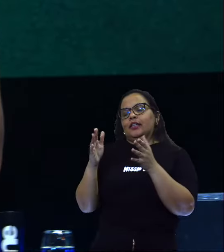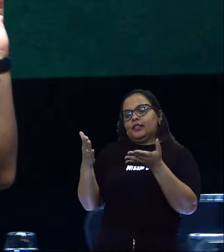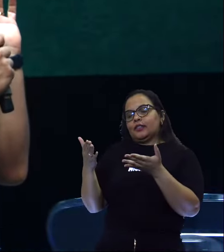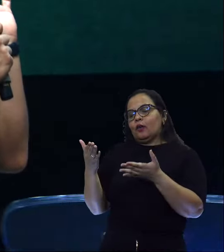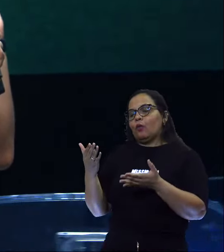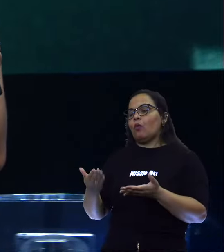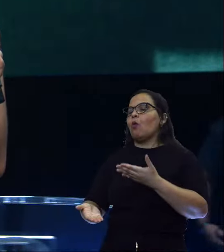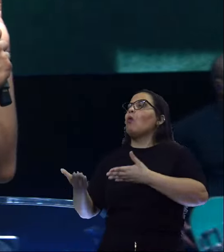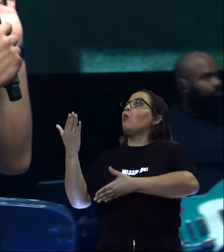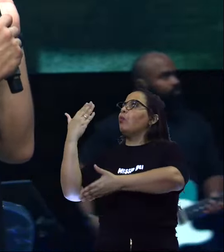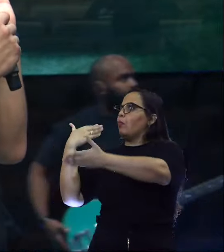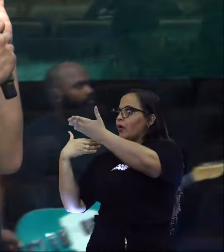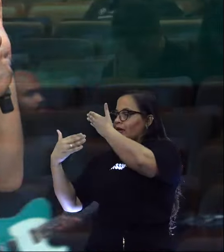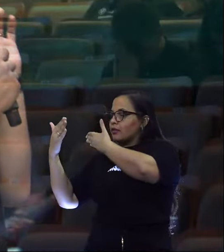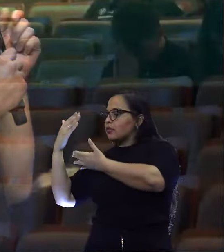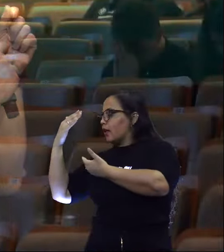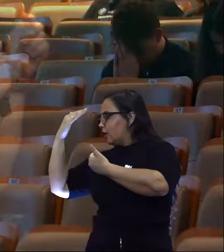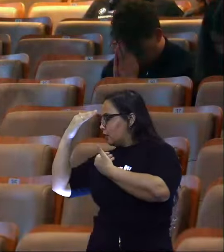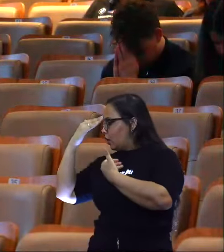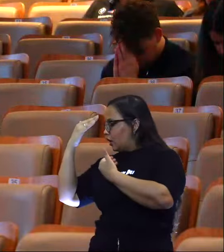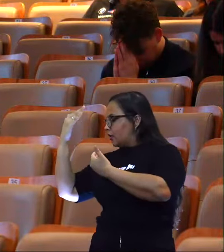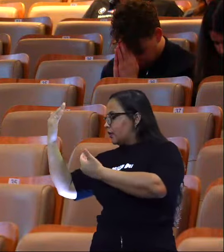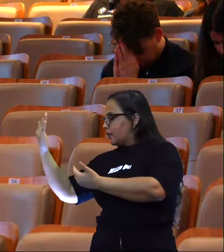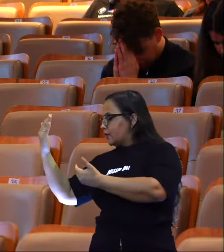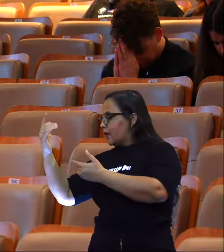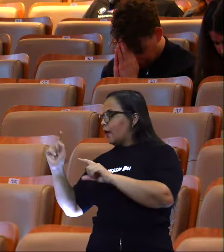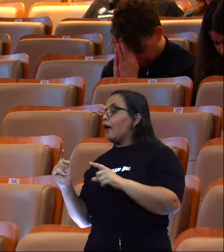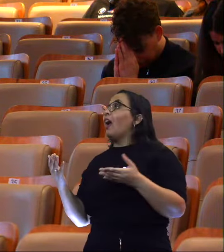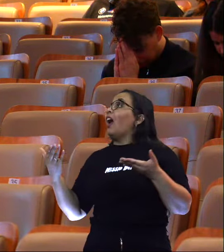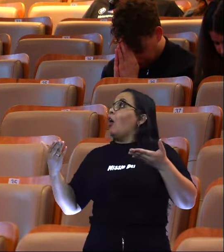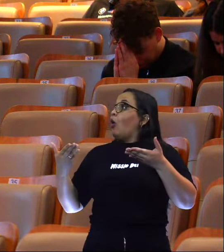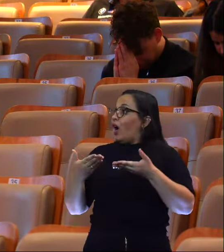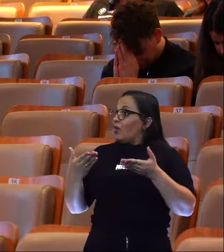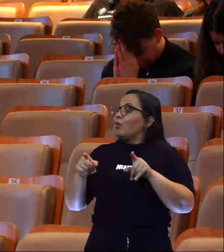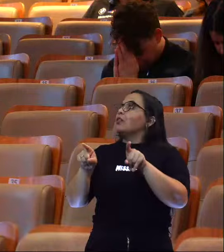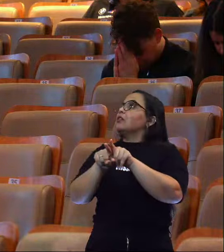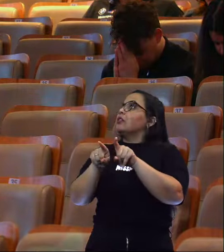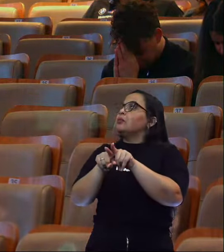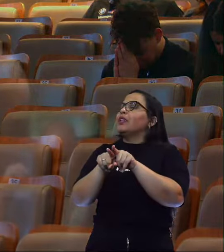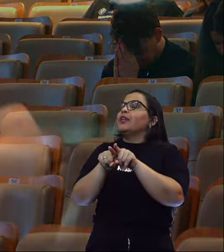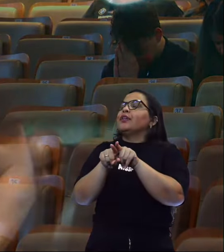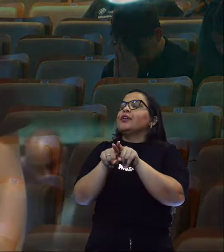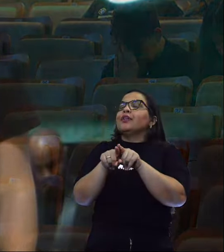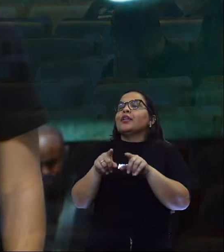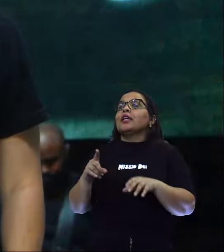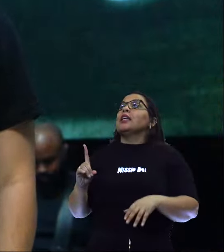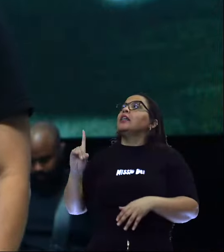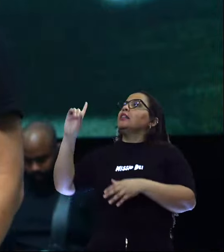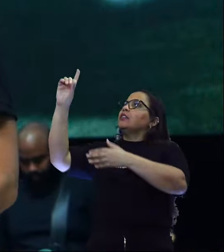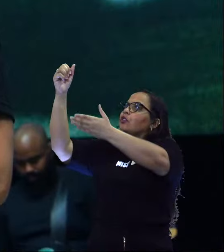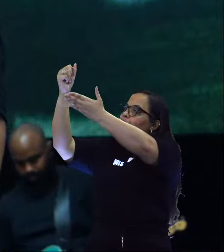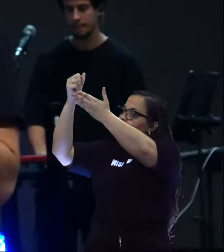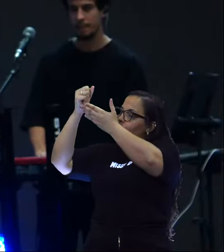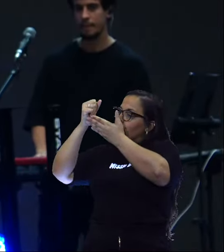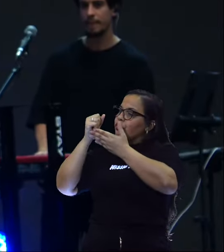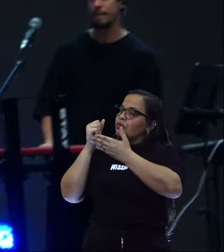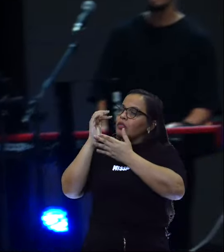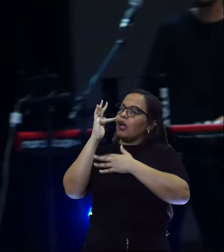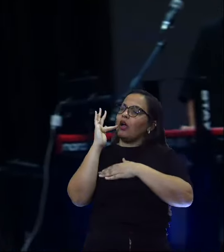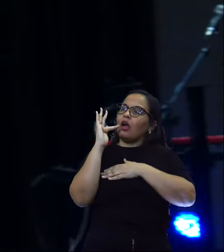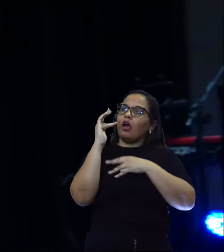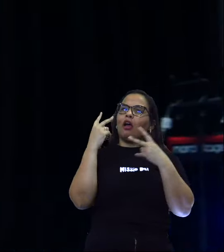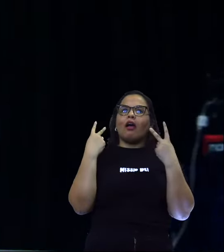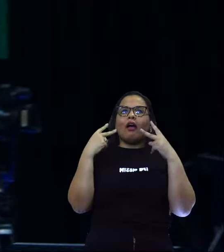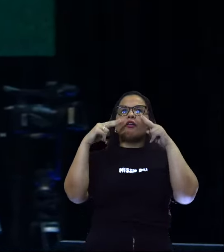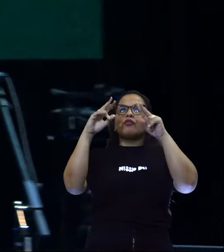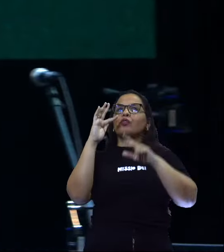já recebi, mas entender a direção do alto, da visão daquilo que o Senhor tem para me impulsionar ainda mais. E qual é a minha parte